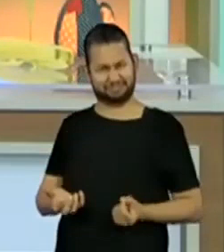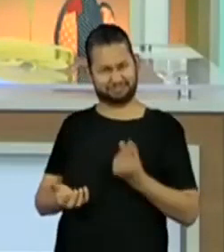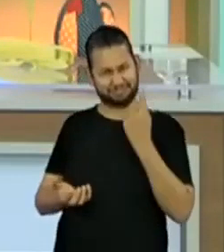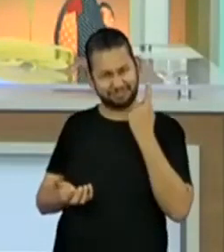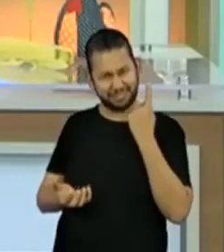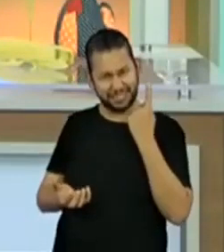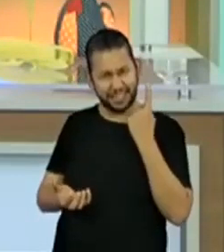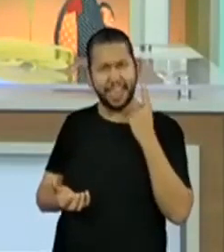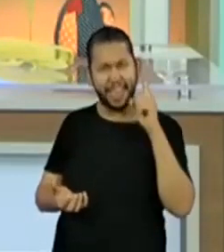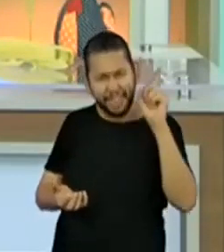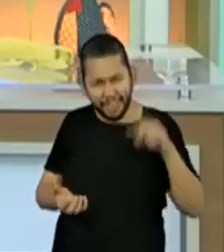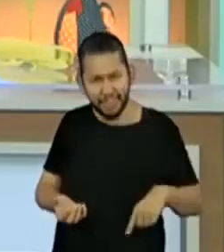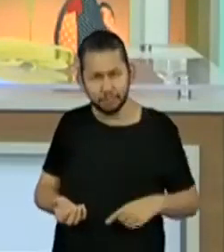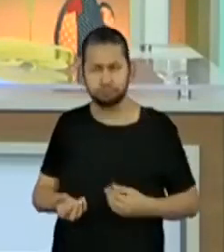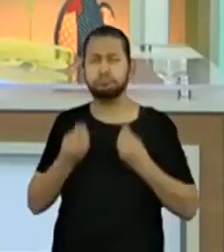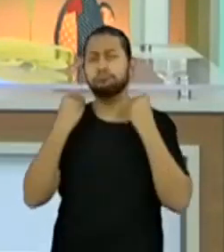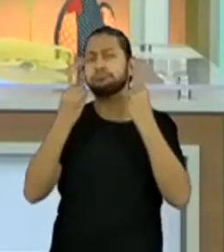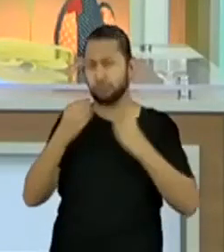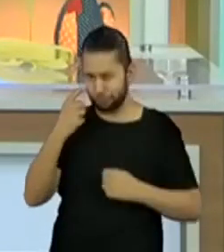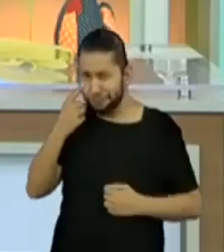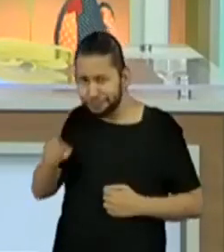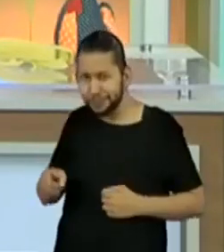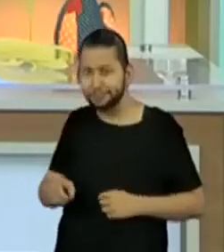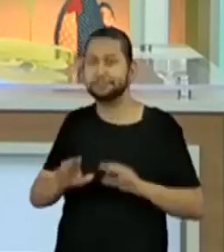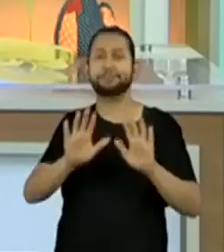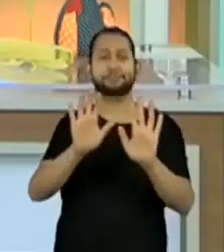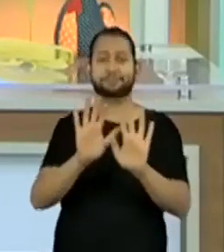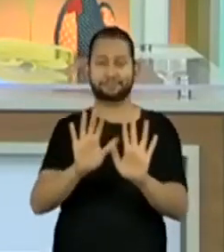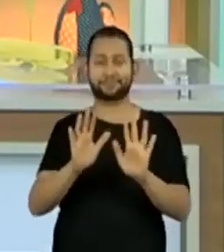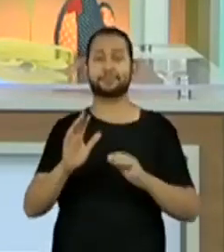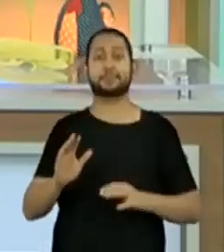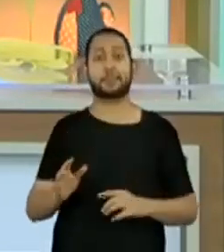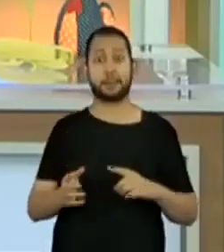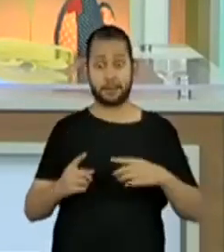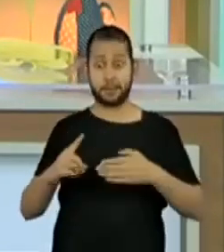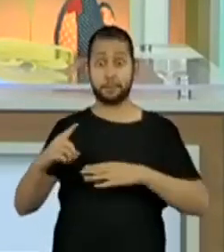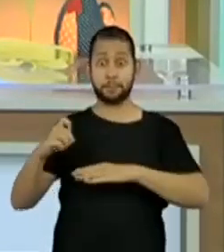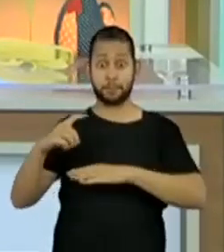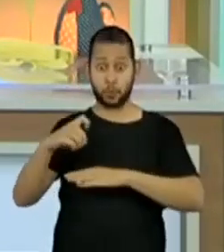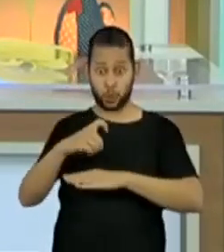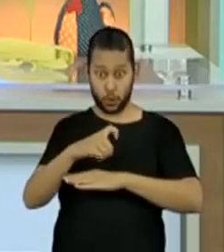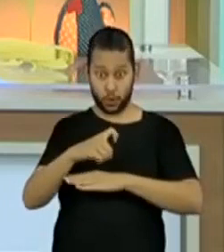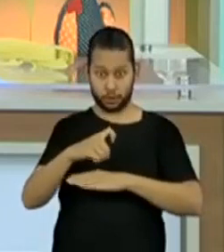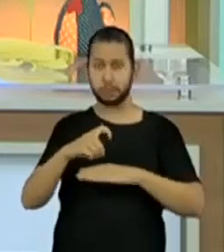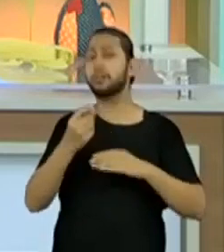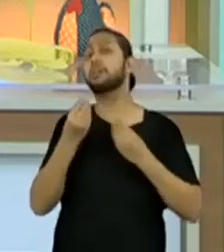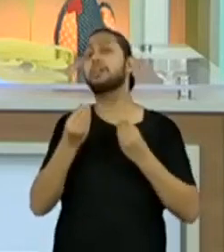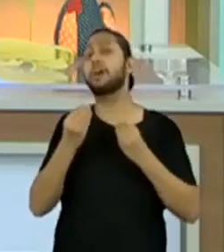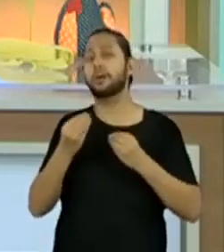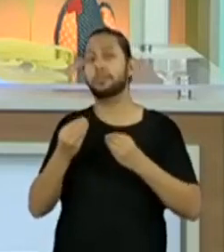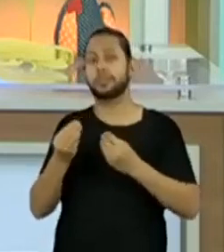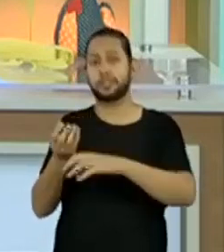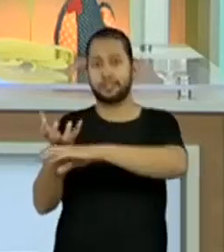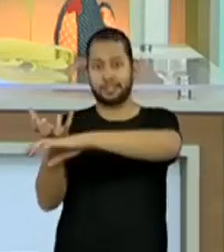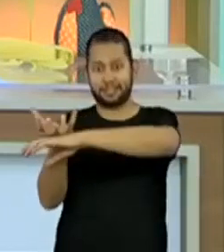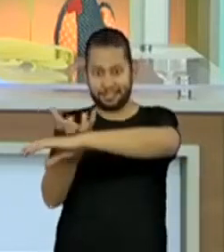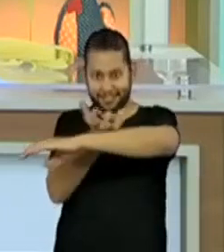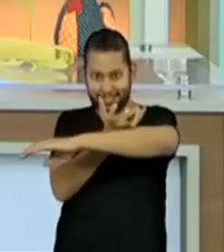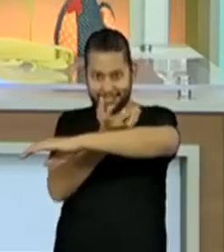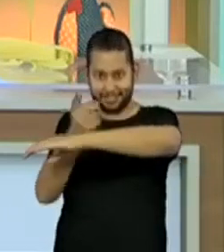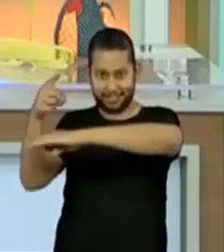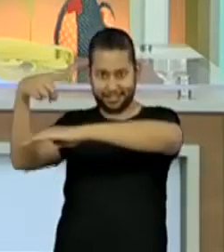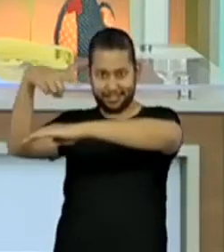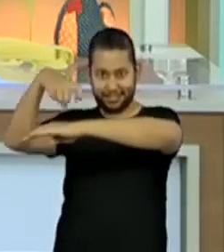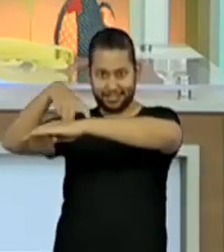come planta? Como assim? Olha, as minhocas, elas ficam enterradas, não é mesmo? Mas à